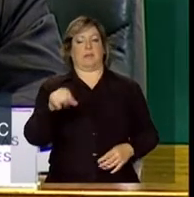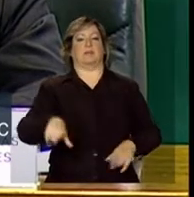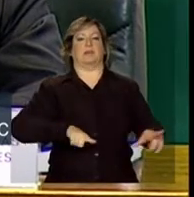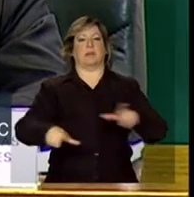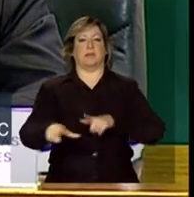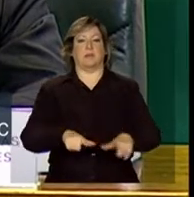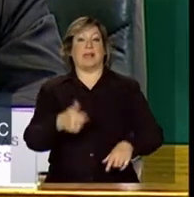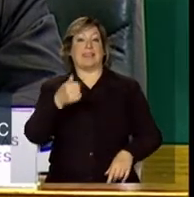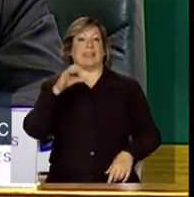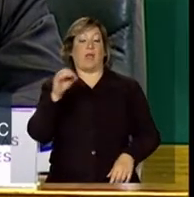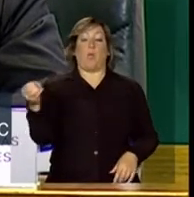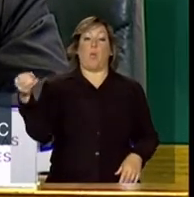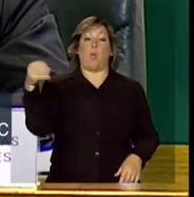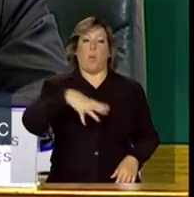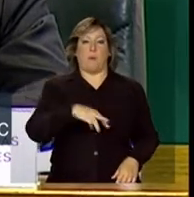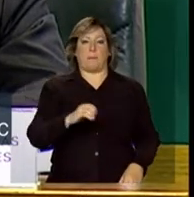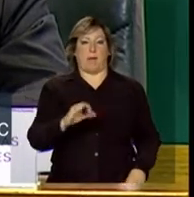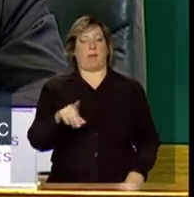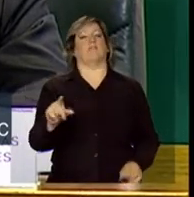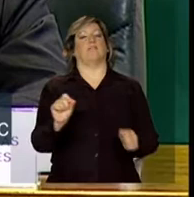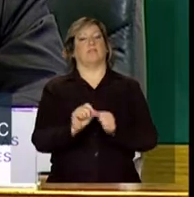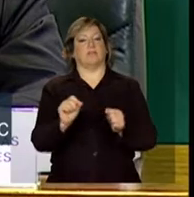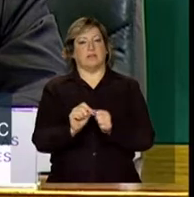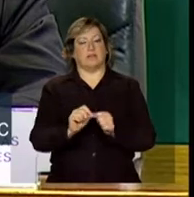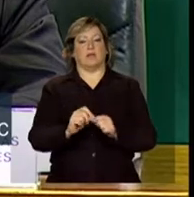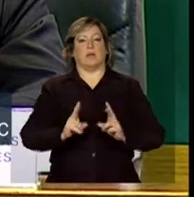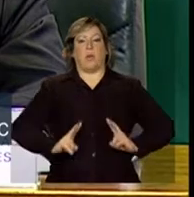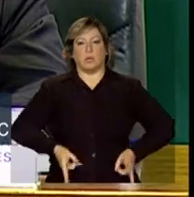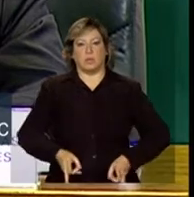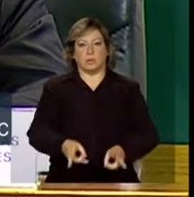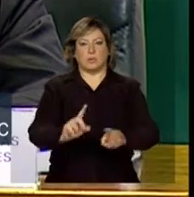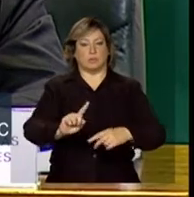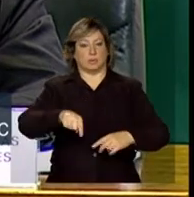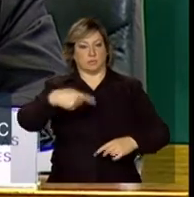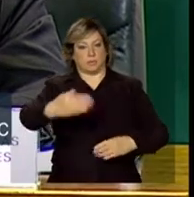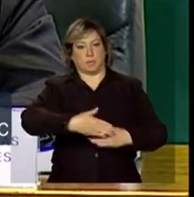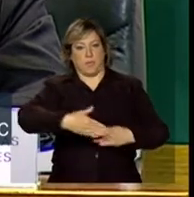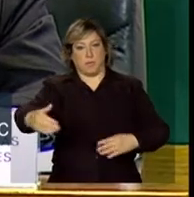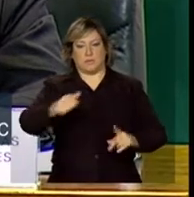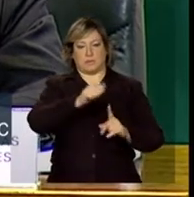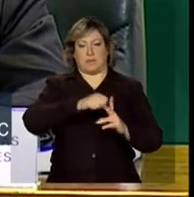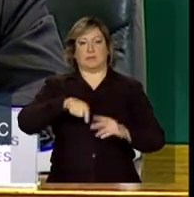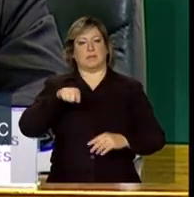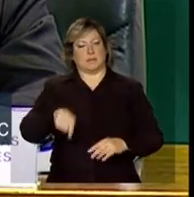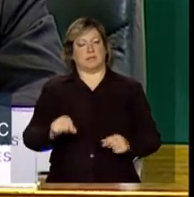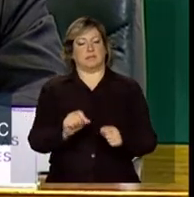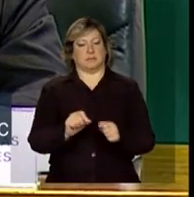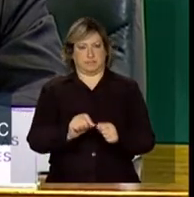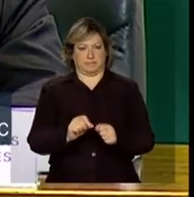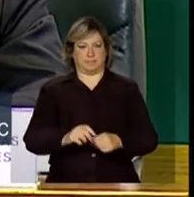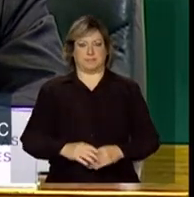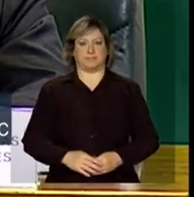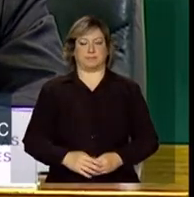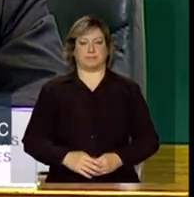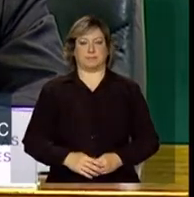de 10 novos mercados será efetuada para dar continuidade nos próximos meses a esse exercício